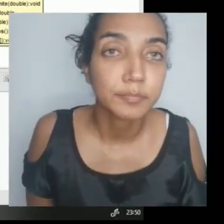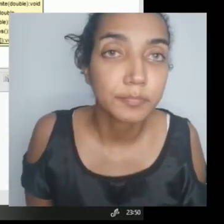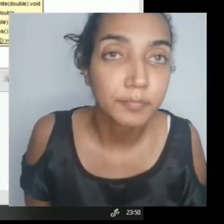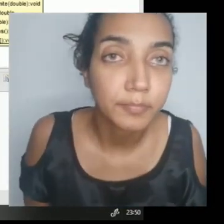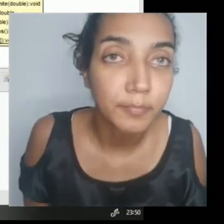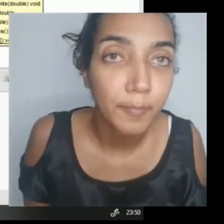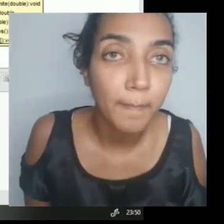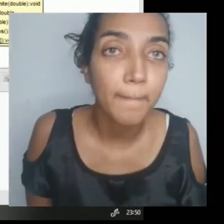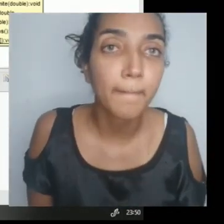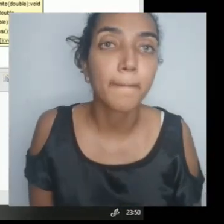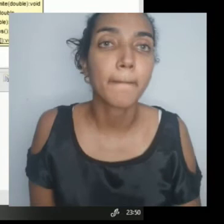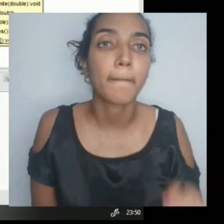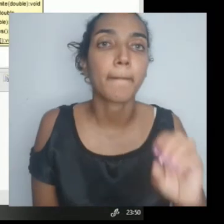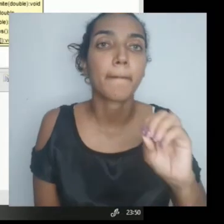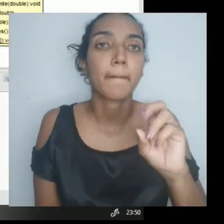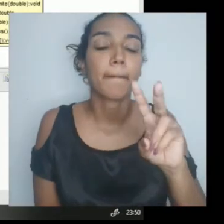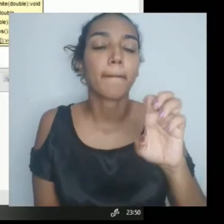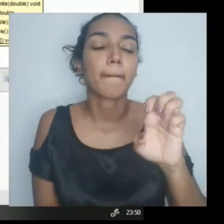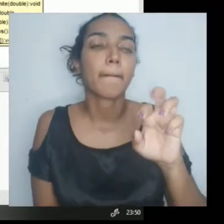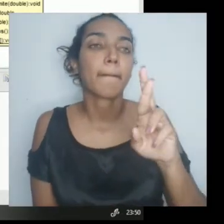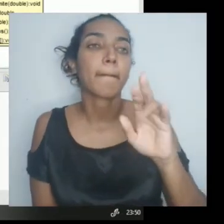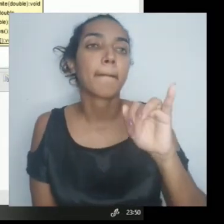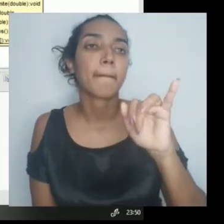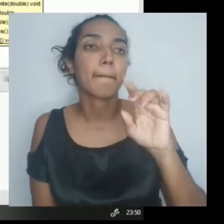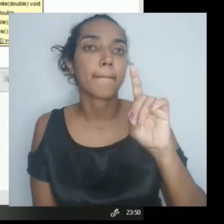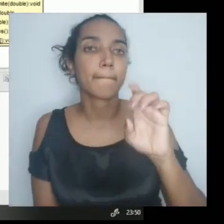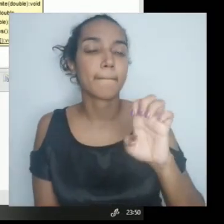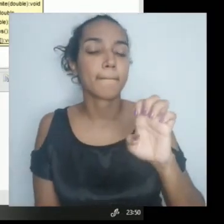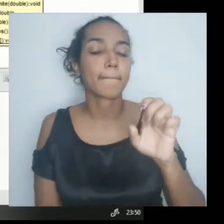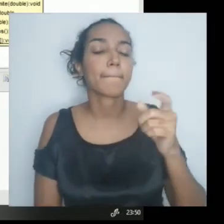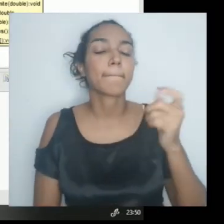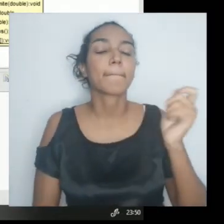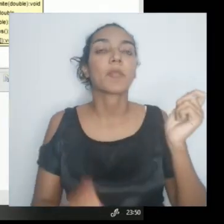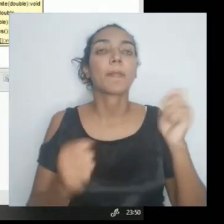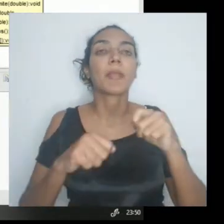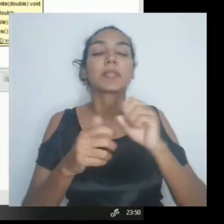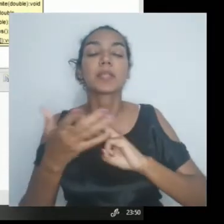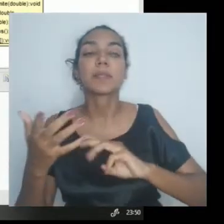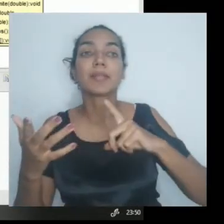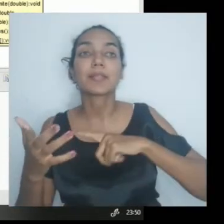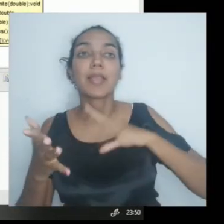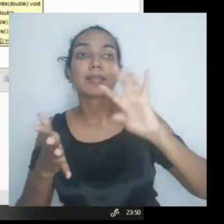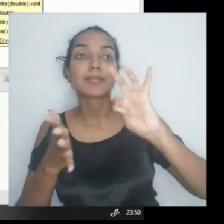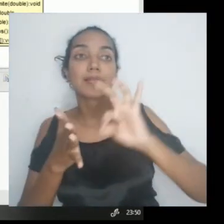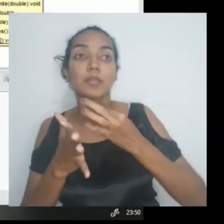da classe mãe, do método da classe conta. Observa aqui a assinatura do método